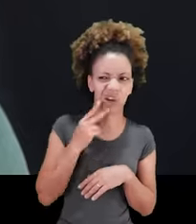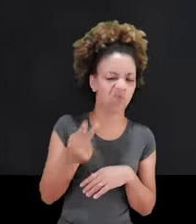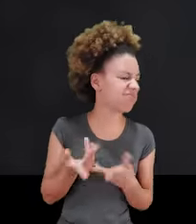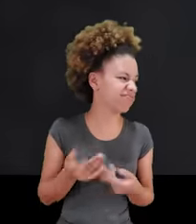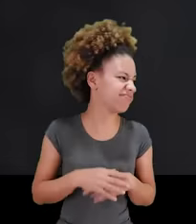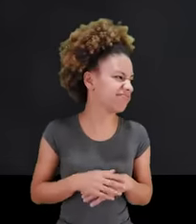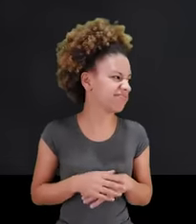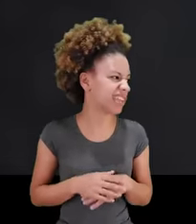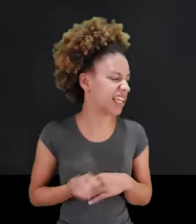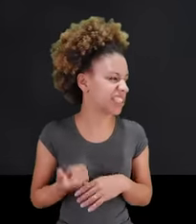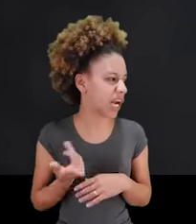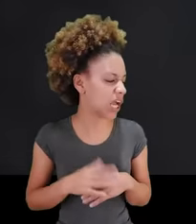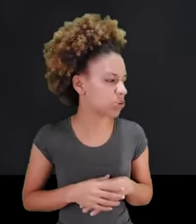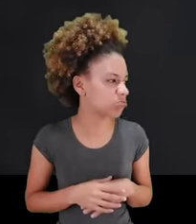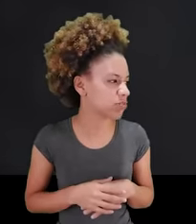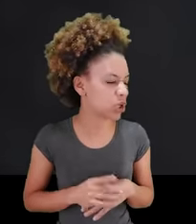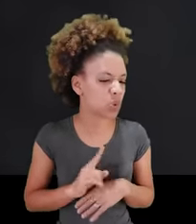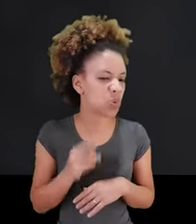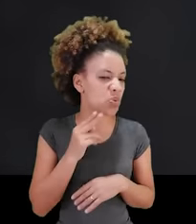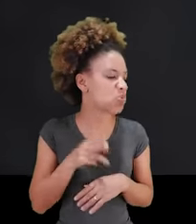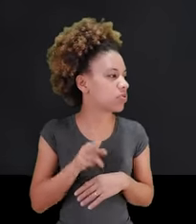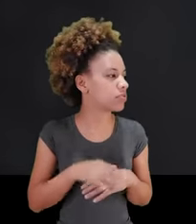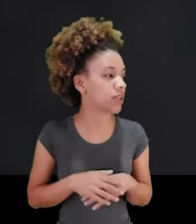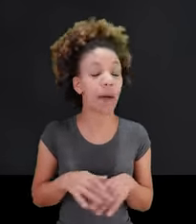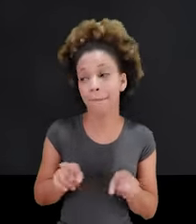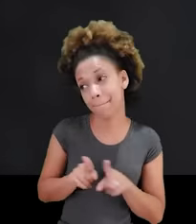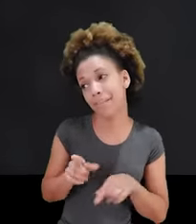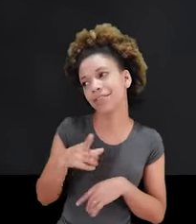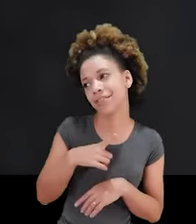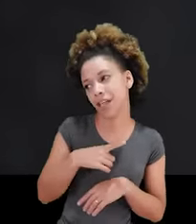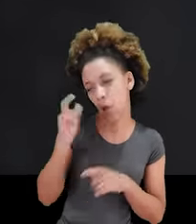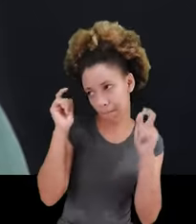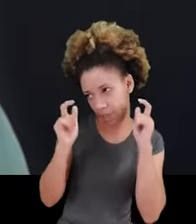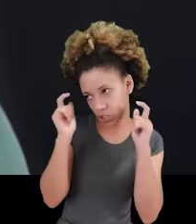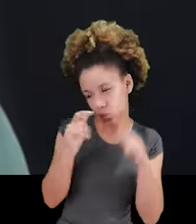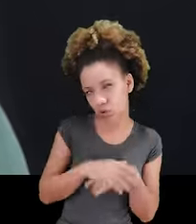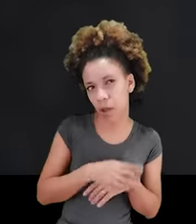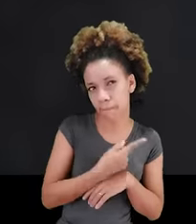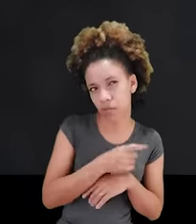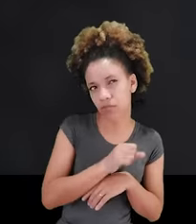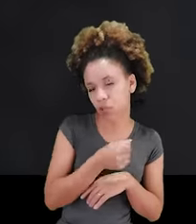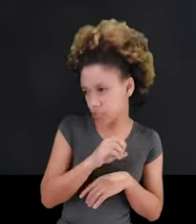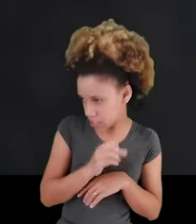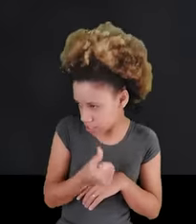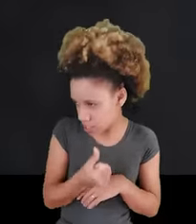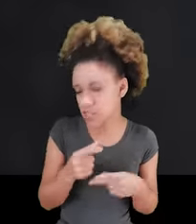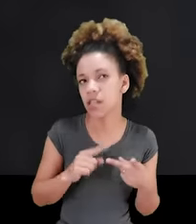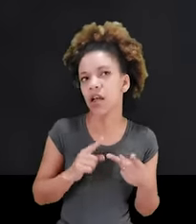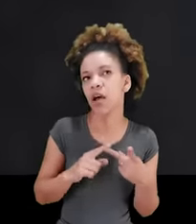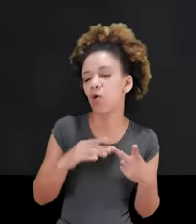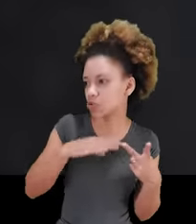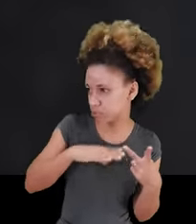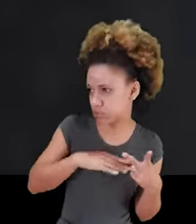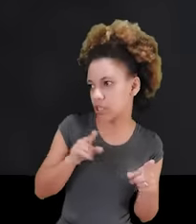em campo. Os jogadores portugueses. Pá, era México 86? México? 86. 86. É. Os portugueses que foram jogar em México